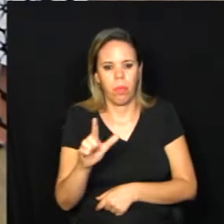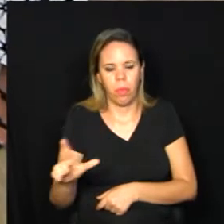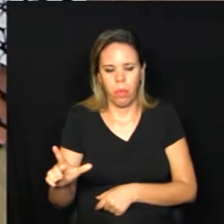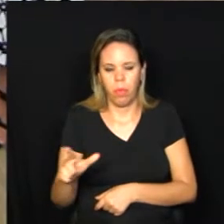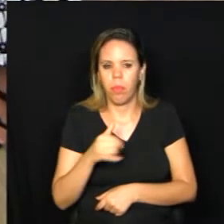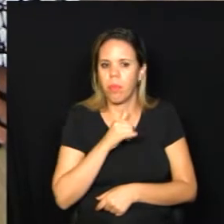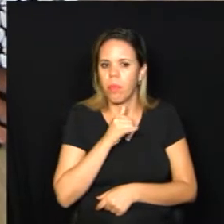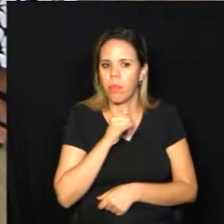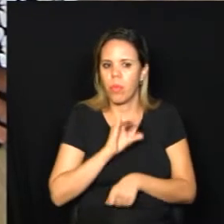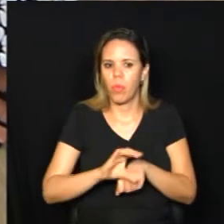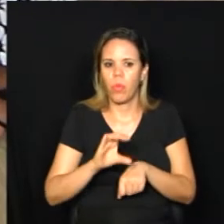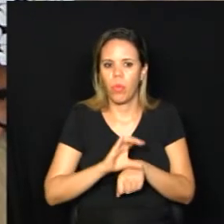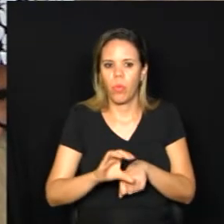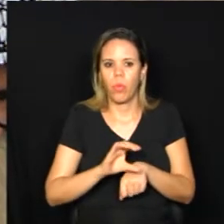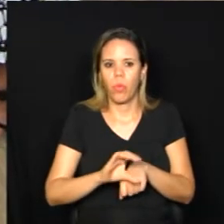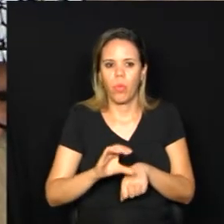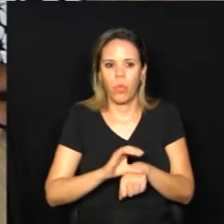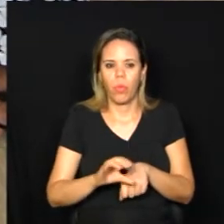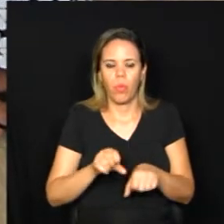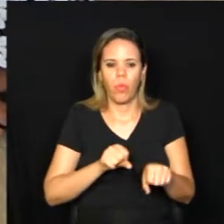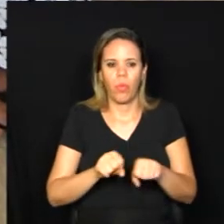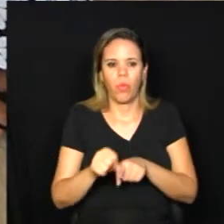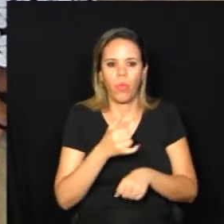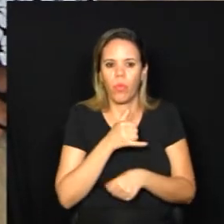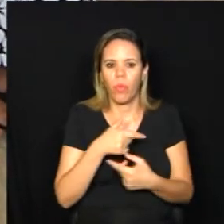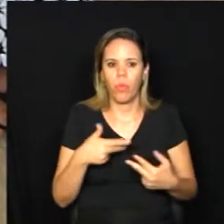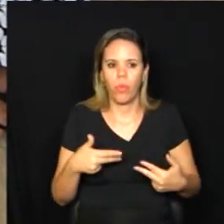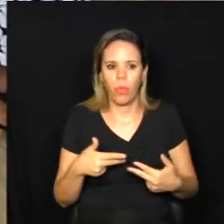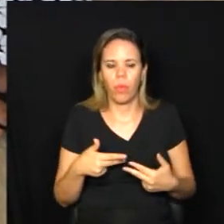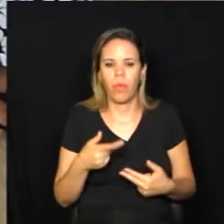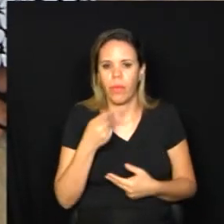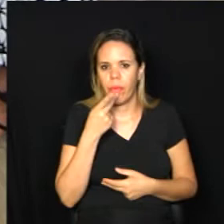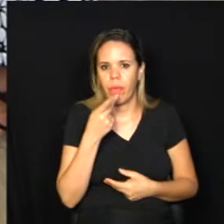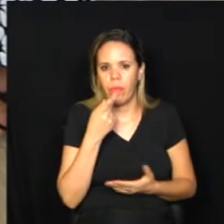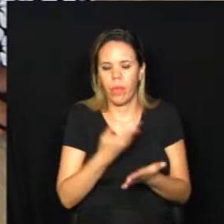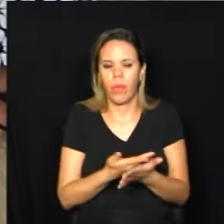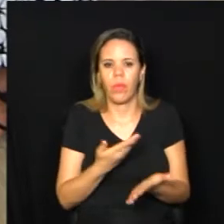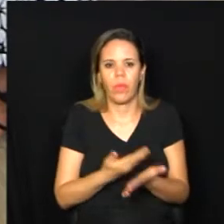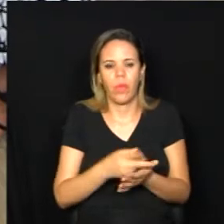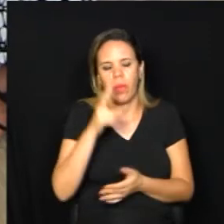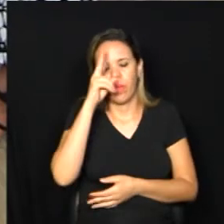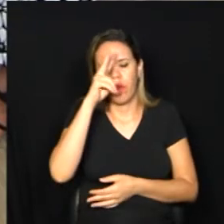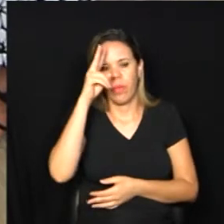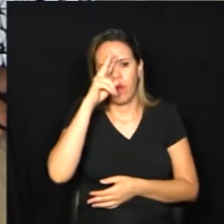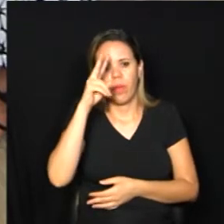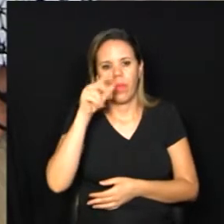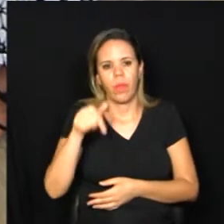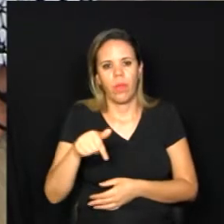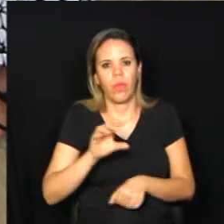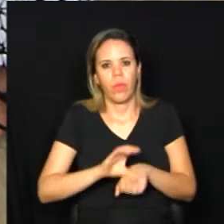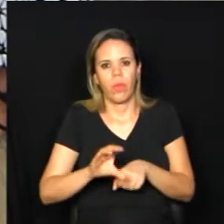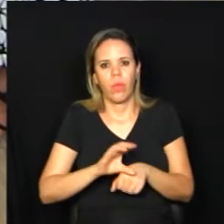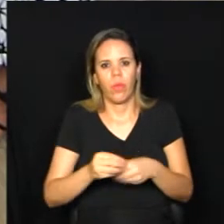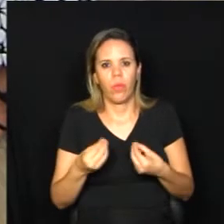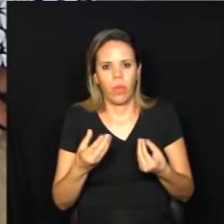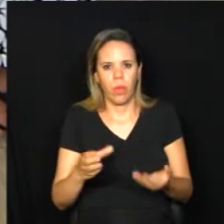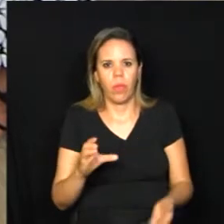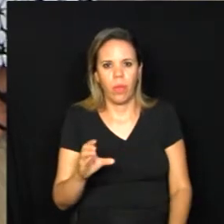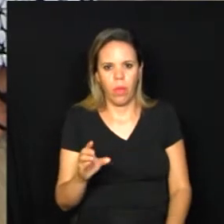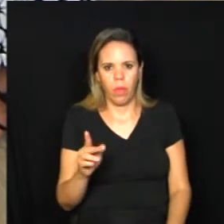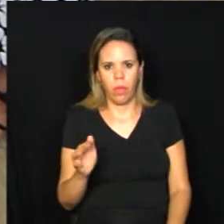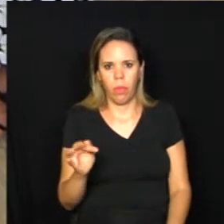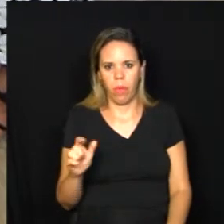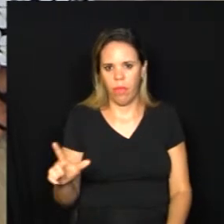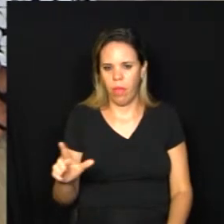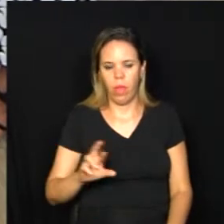de formação para eletricistas. Na verdade, a gente está falando ainda de estudo. Lembrando que esse curso oferecido pela